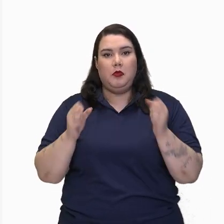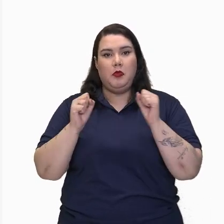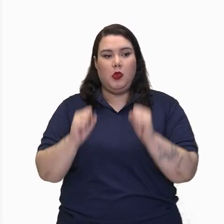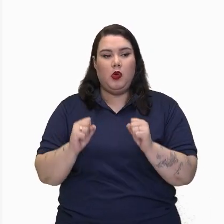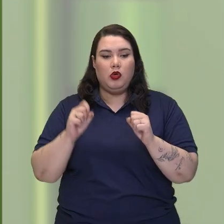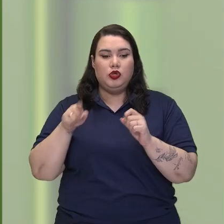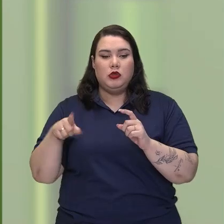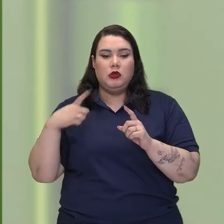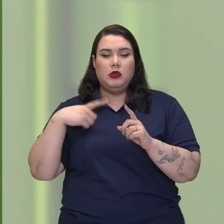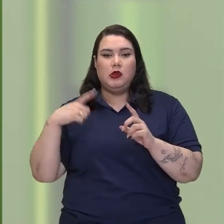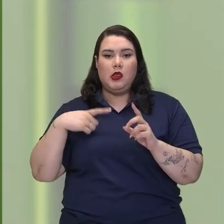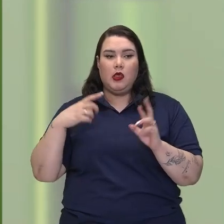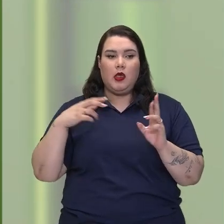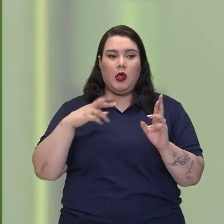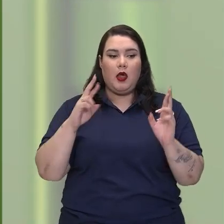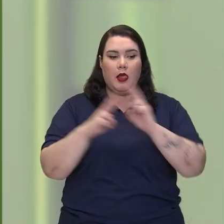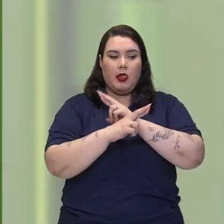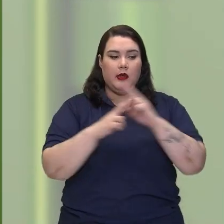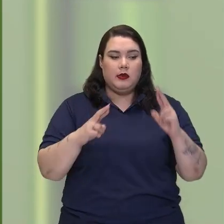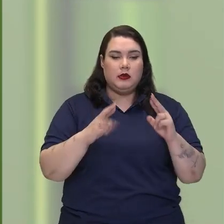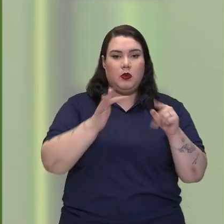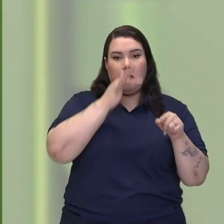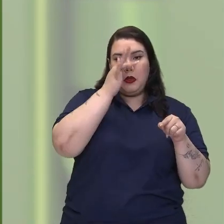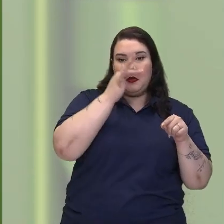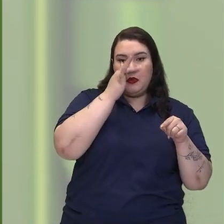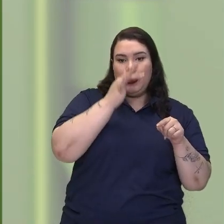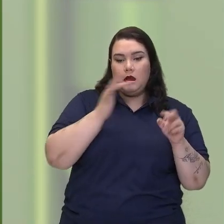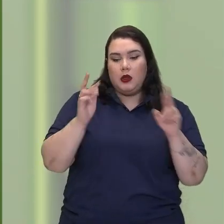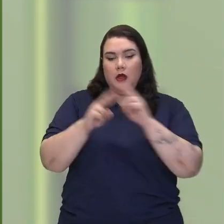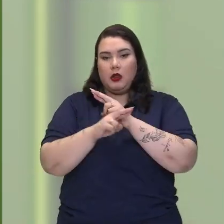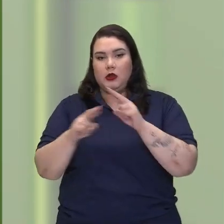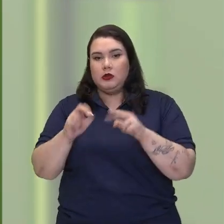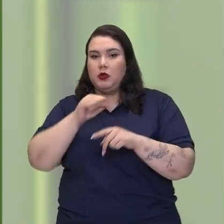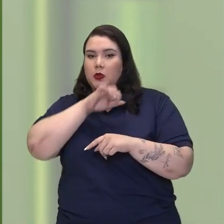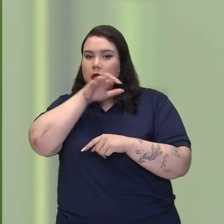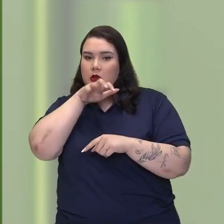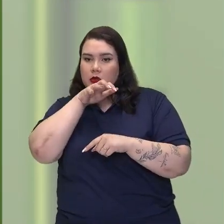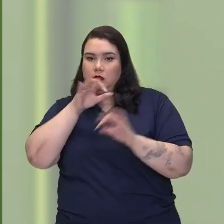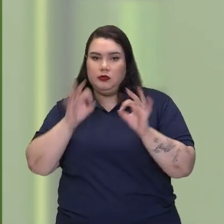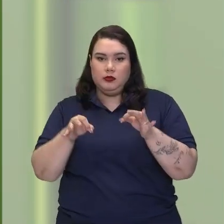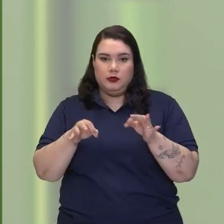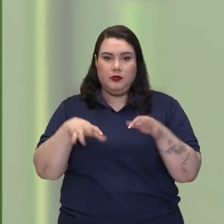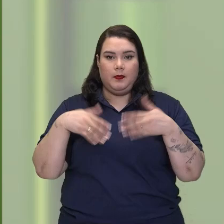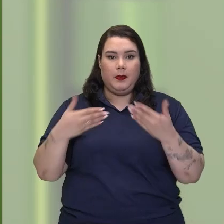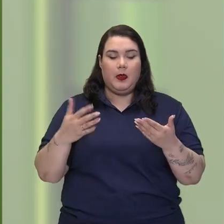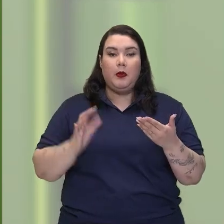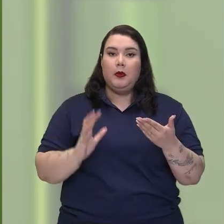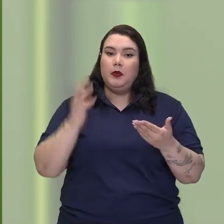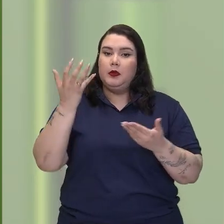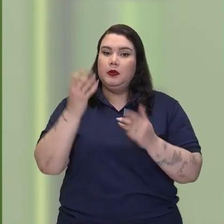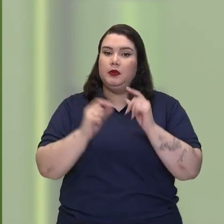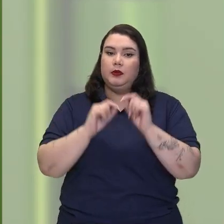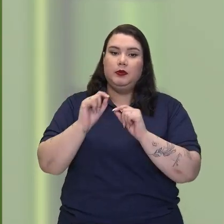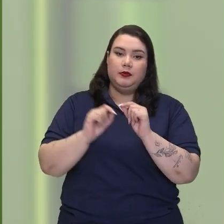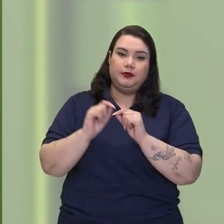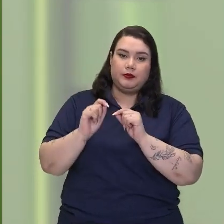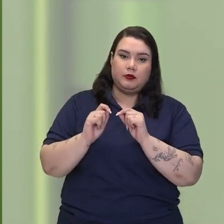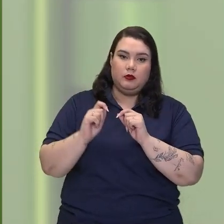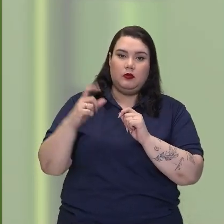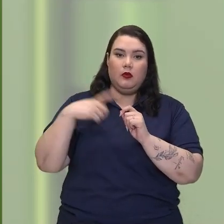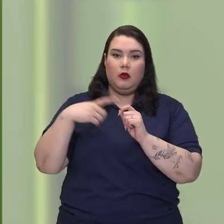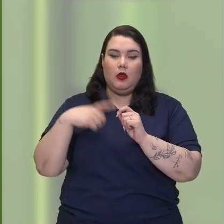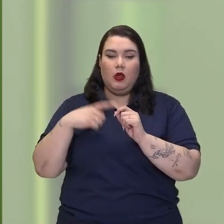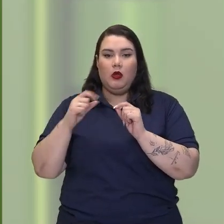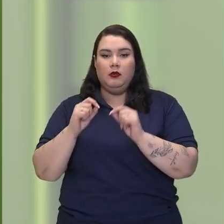naquela planta quanto naquele animal que está naquele espaço. Tá? Então, nos produtores, o que acontece? Ela pega a